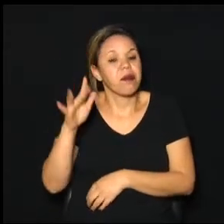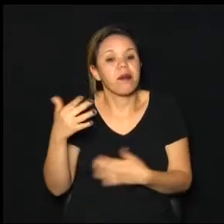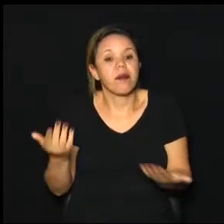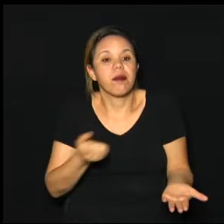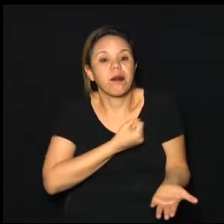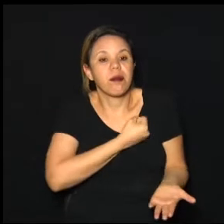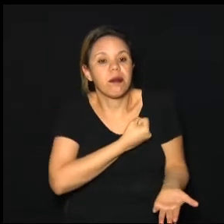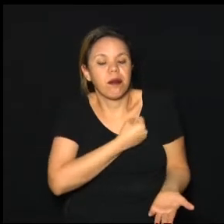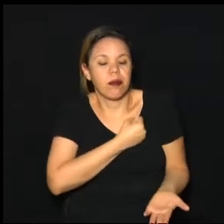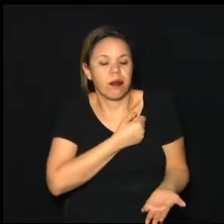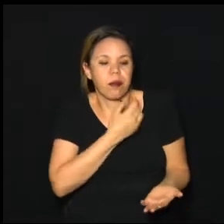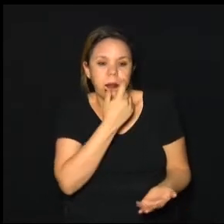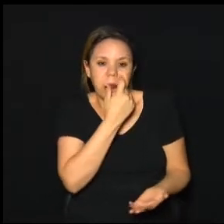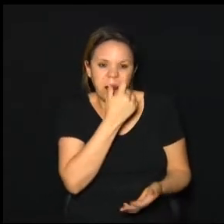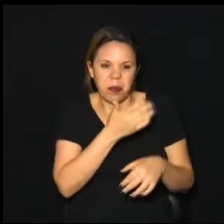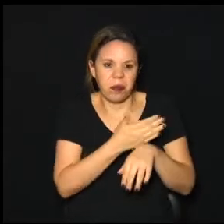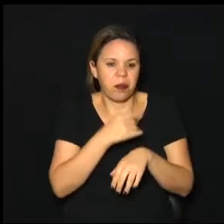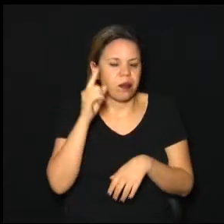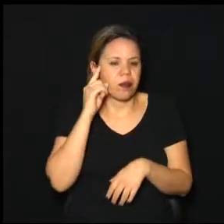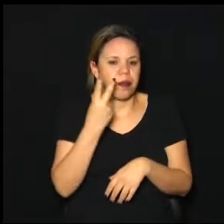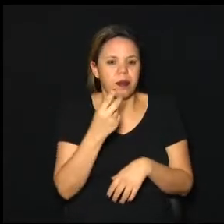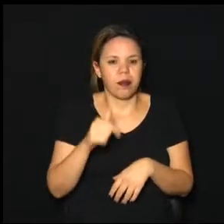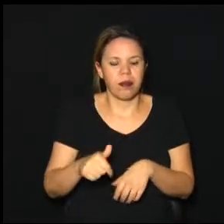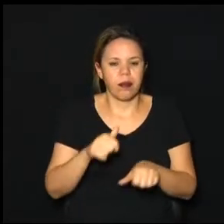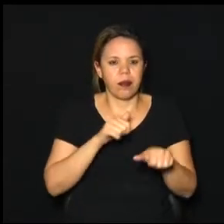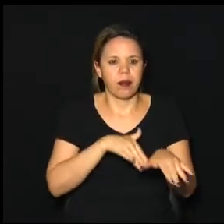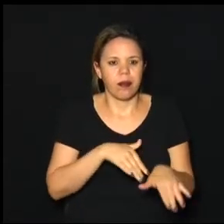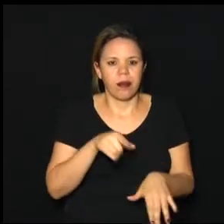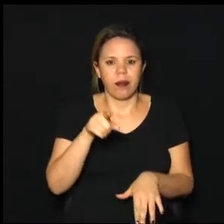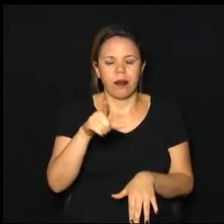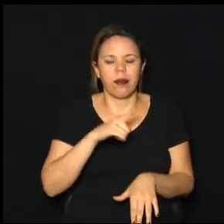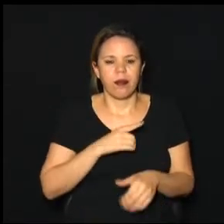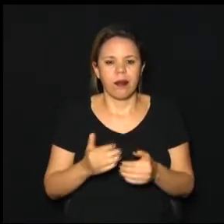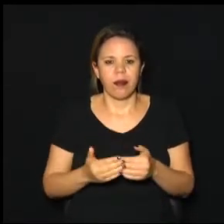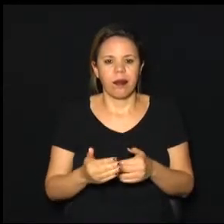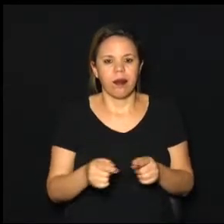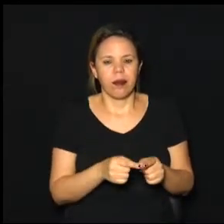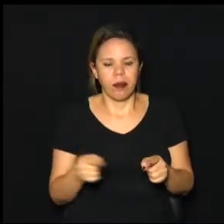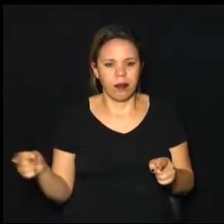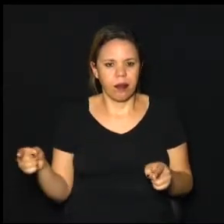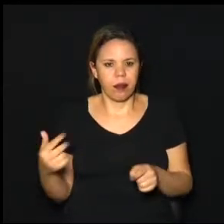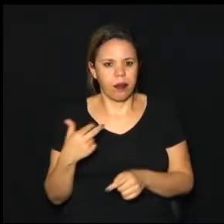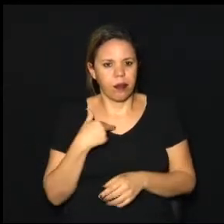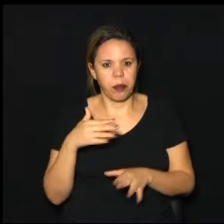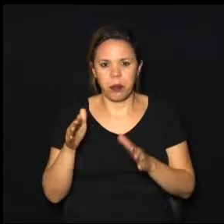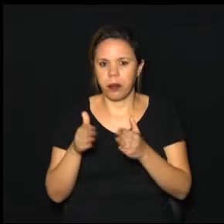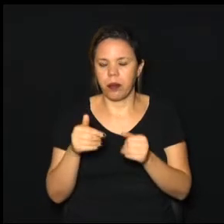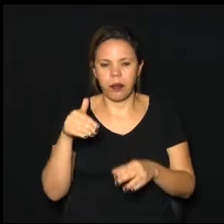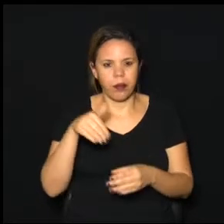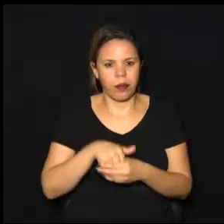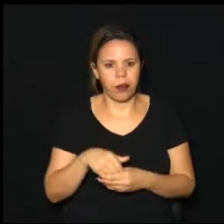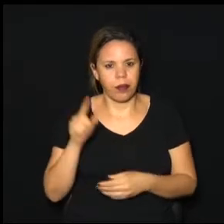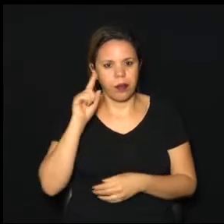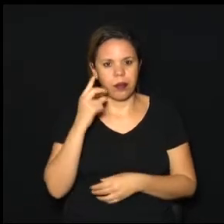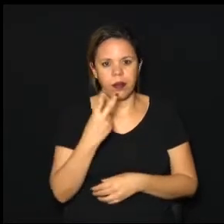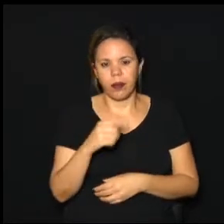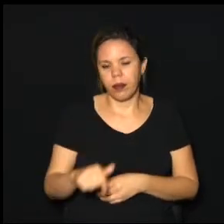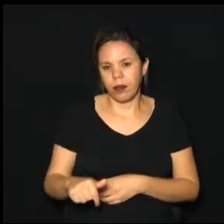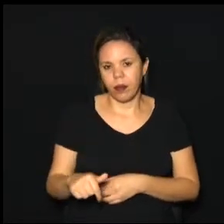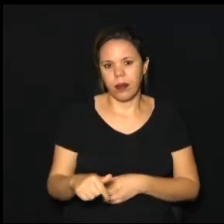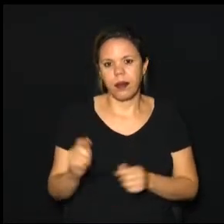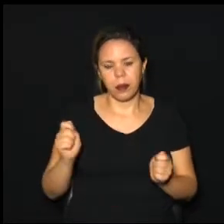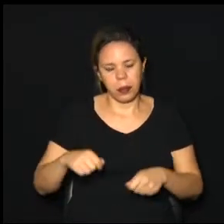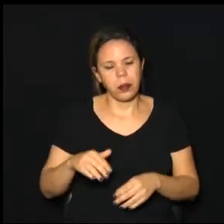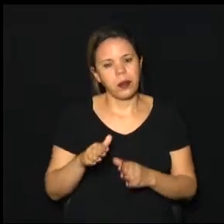disse. Então, antes do dia 27 de setembro, você está na fase pré-campanha, não pode pedir voto. A partir do dia 27, pode